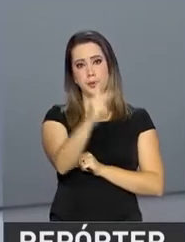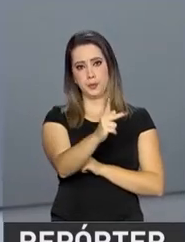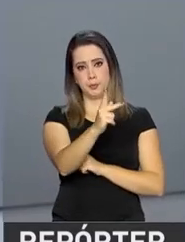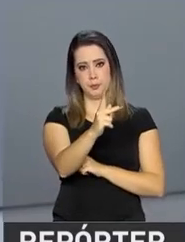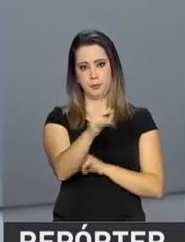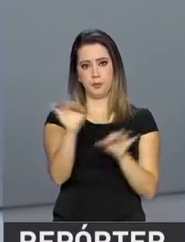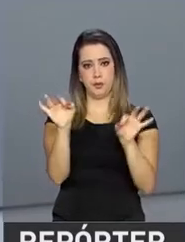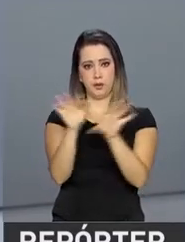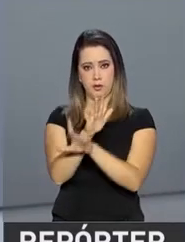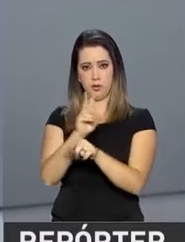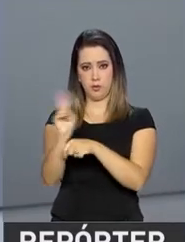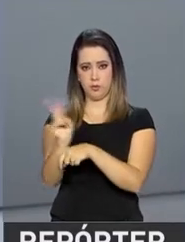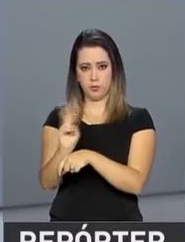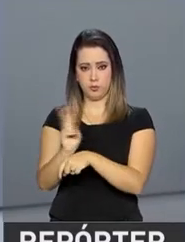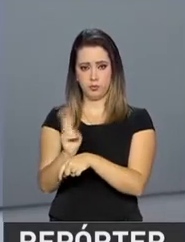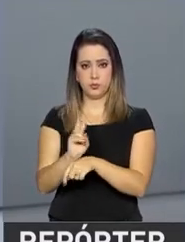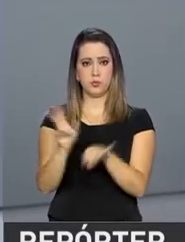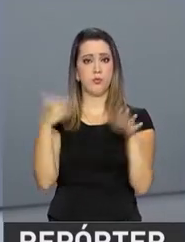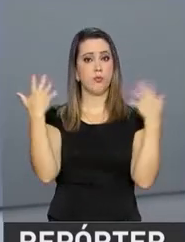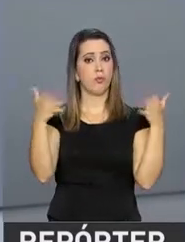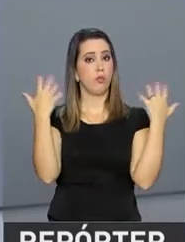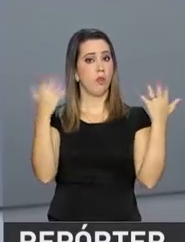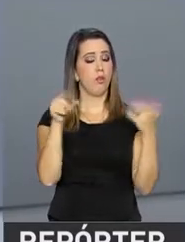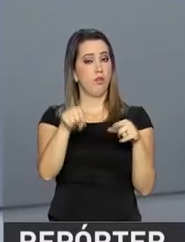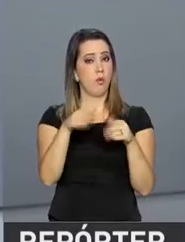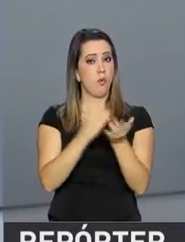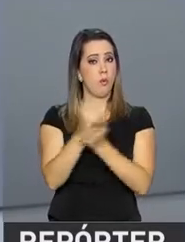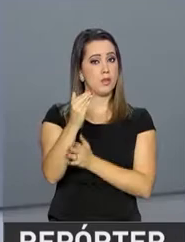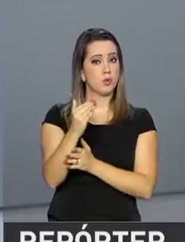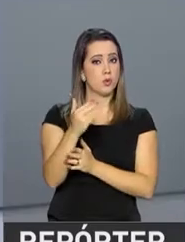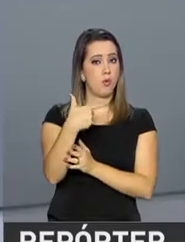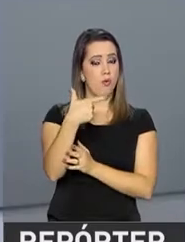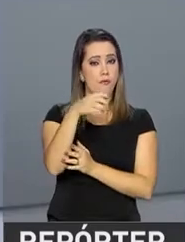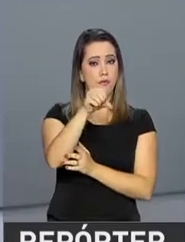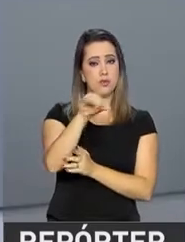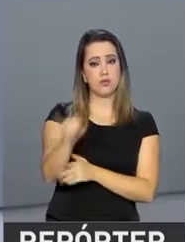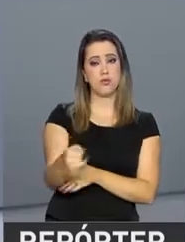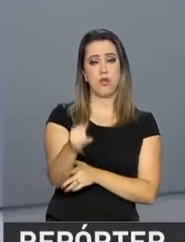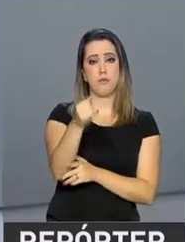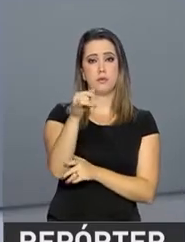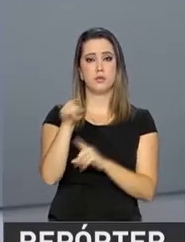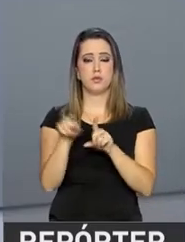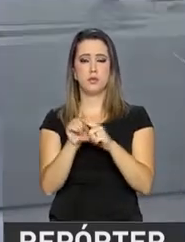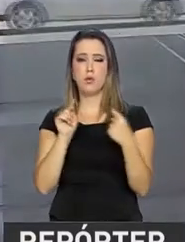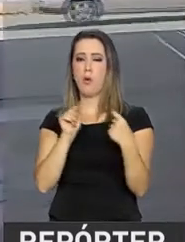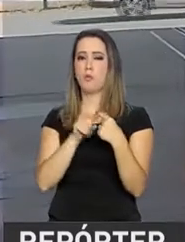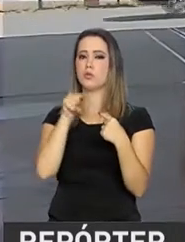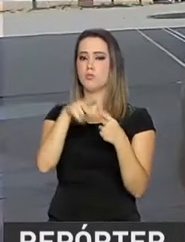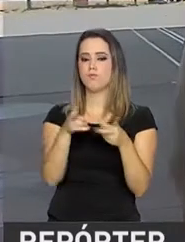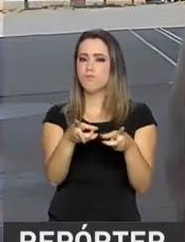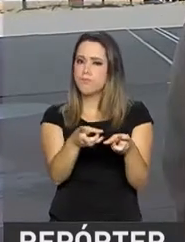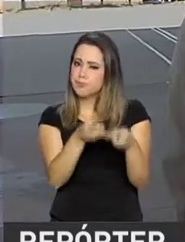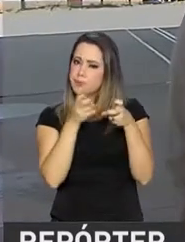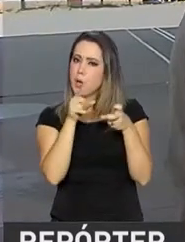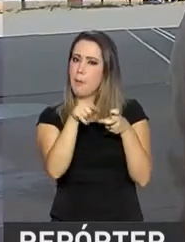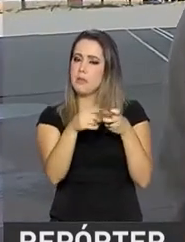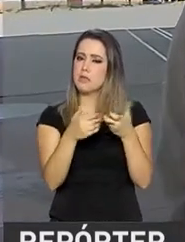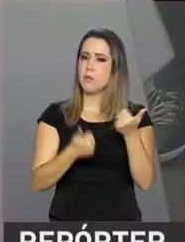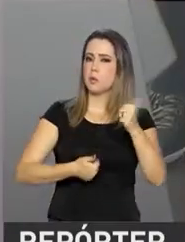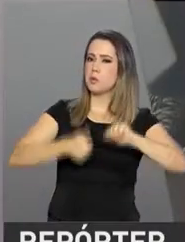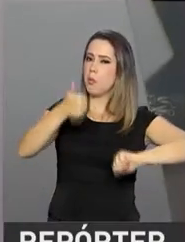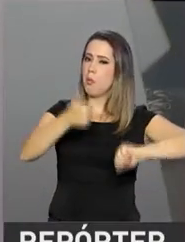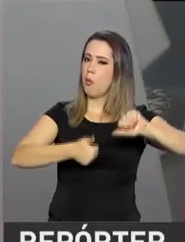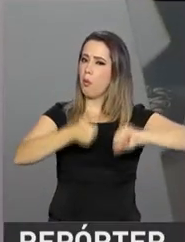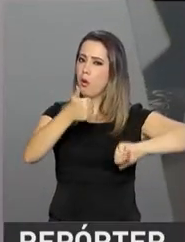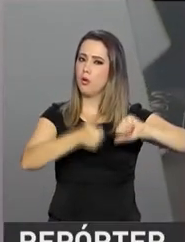biocombustíveis encerrou a operação verão iniciada no dia 29 de janeiro o objetivo foi verificar a qualidade do